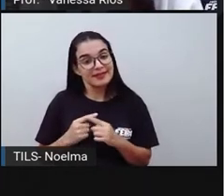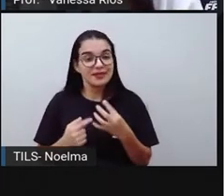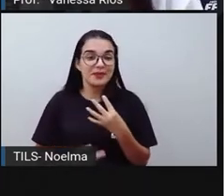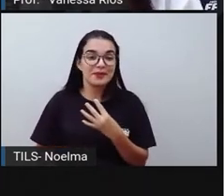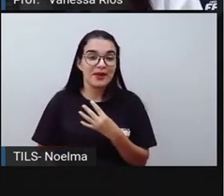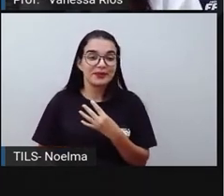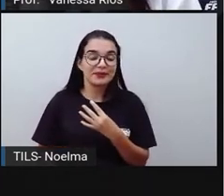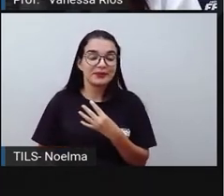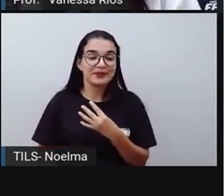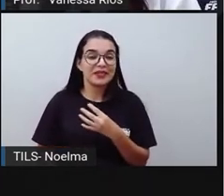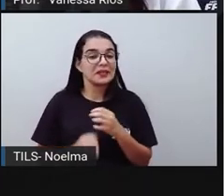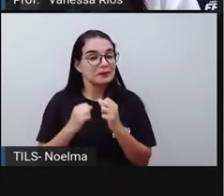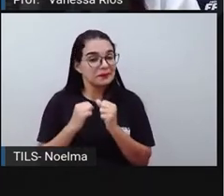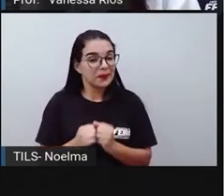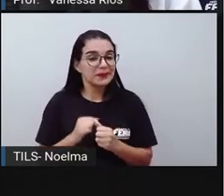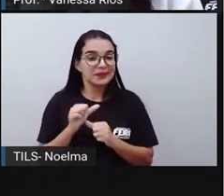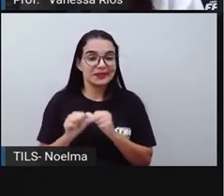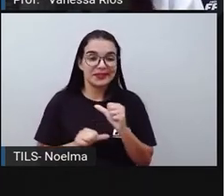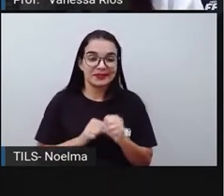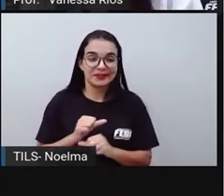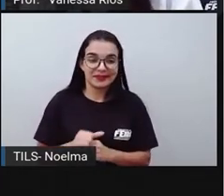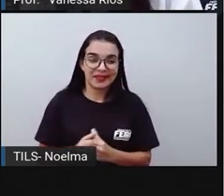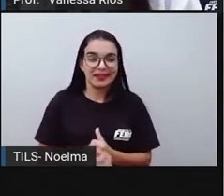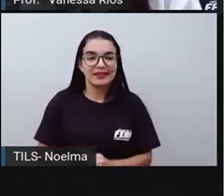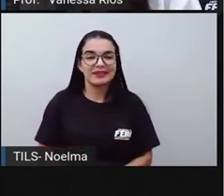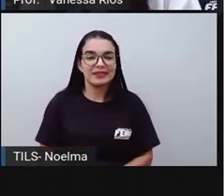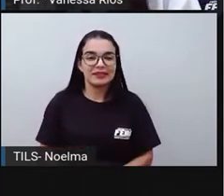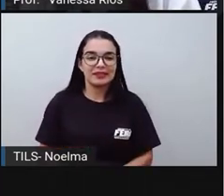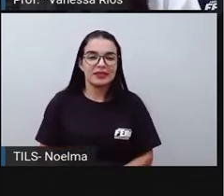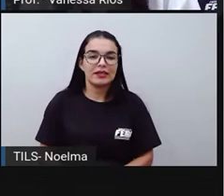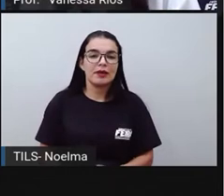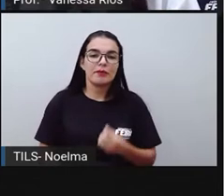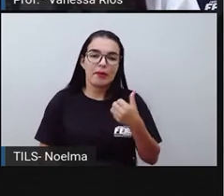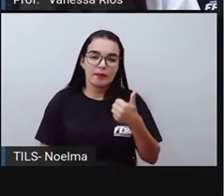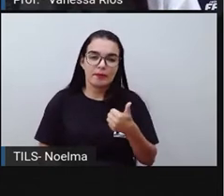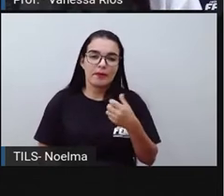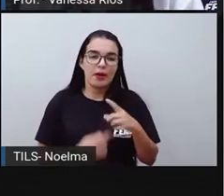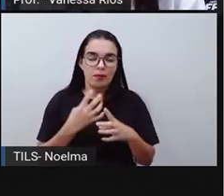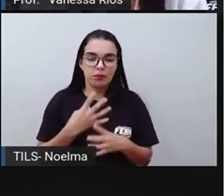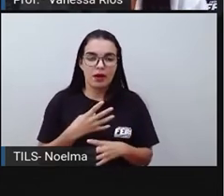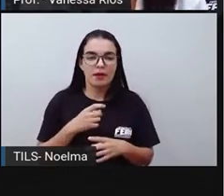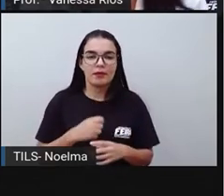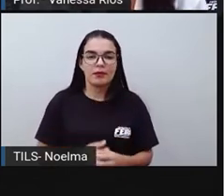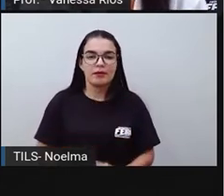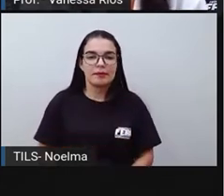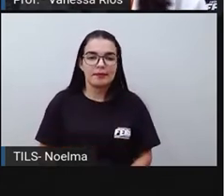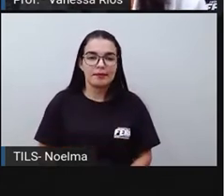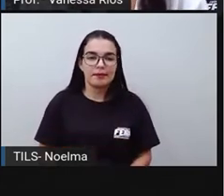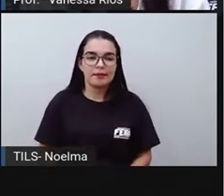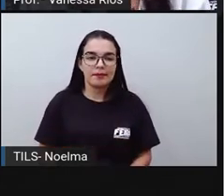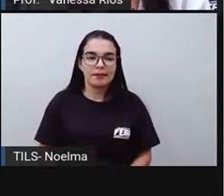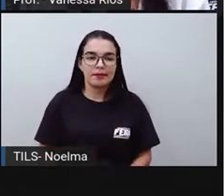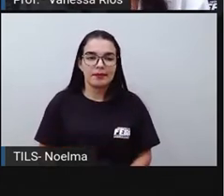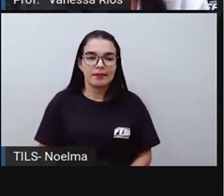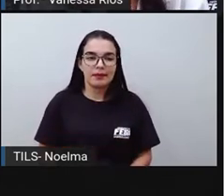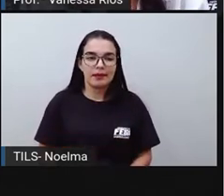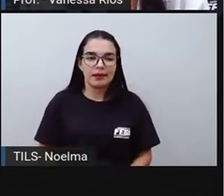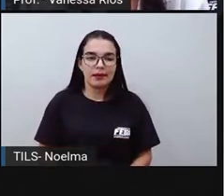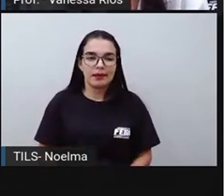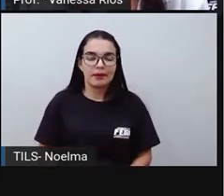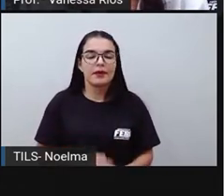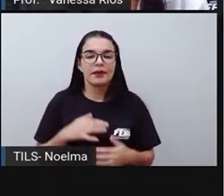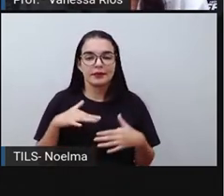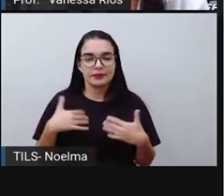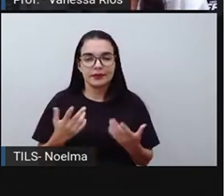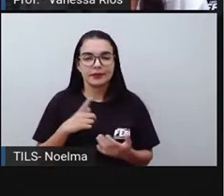numa multiplicação. Então, 4 vezes 4 igual 16. E aí, encontro o mesmo